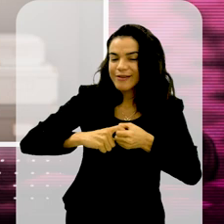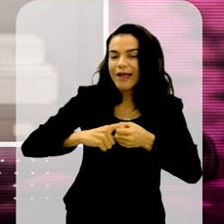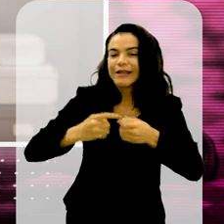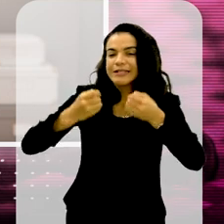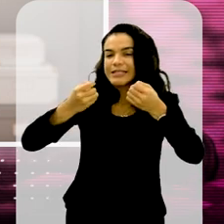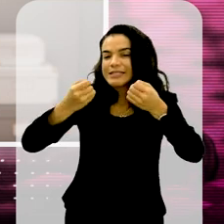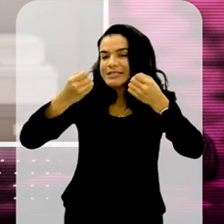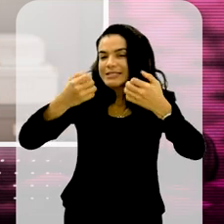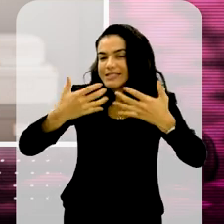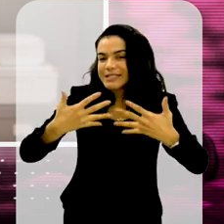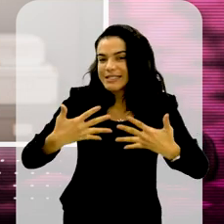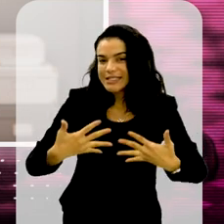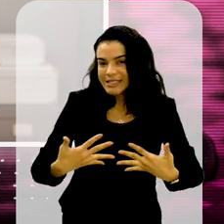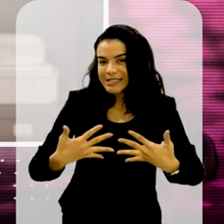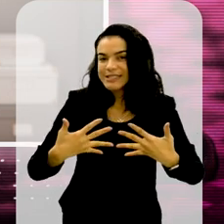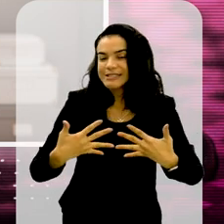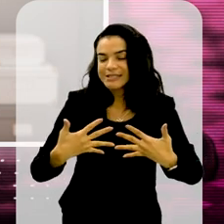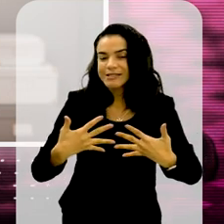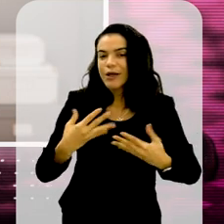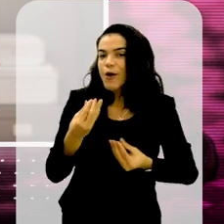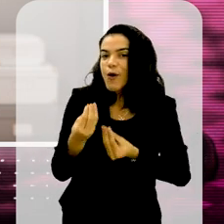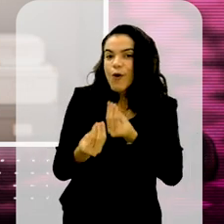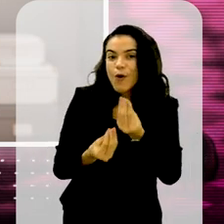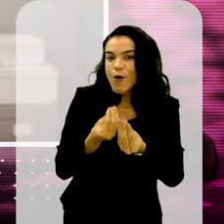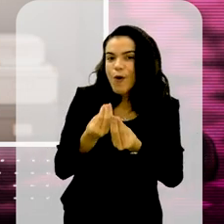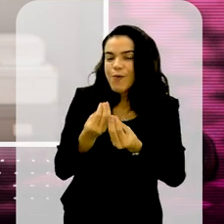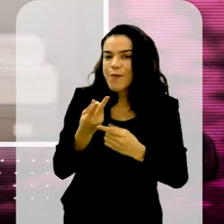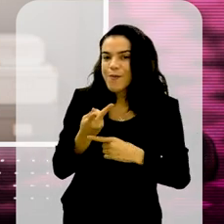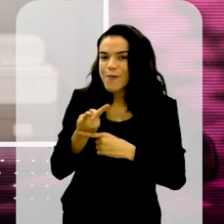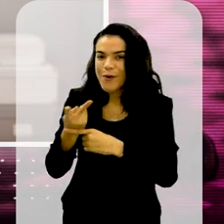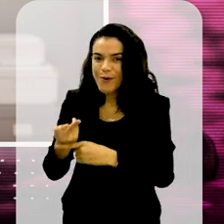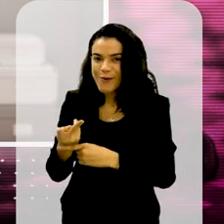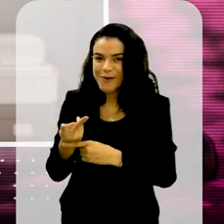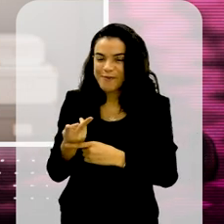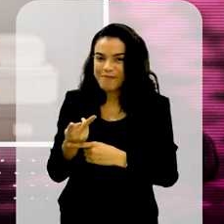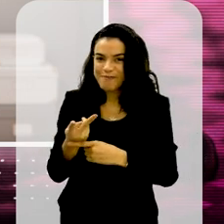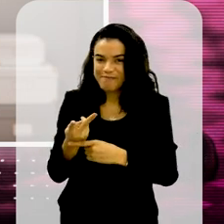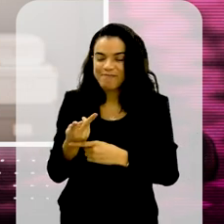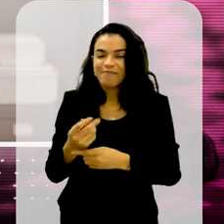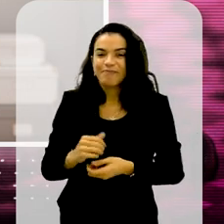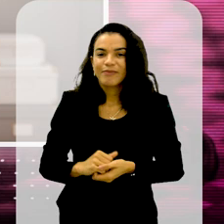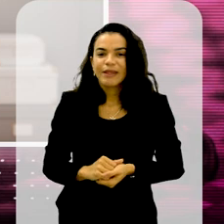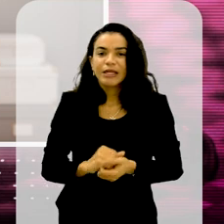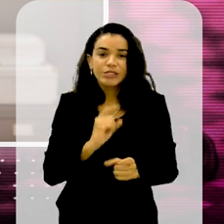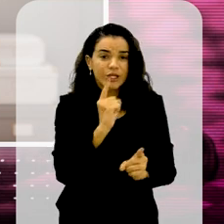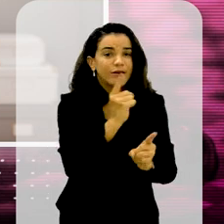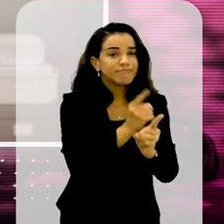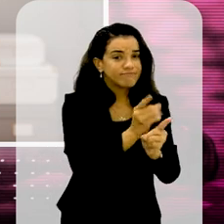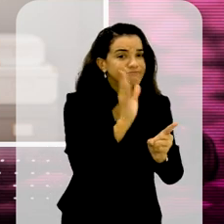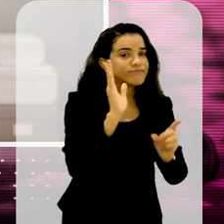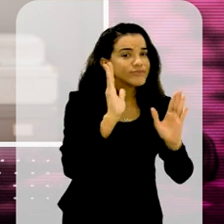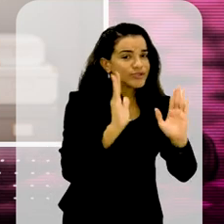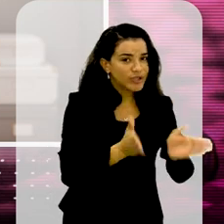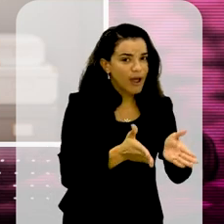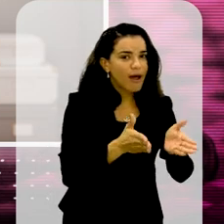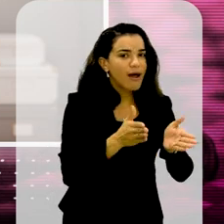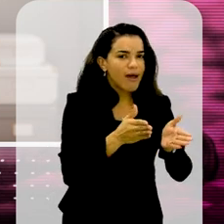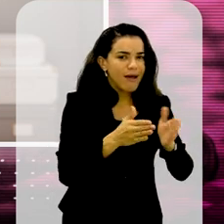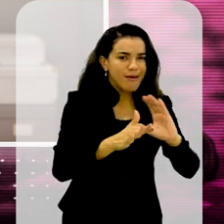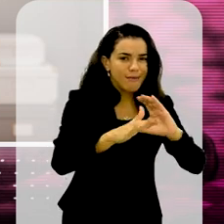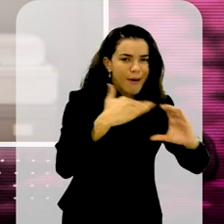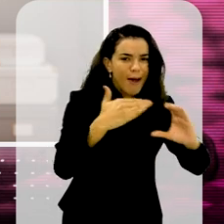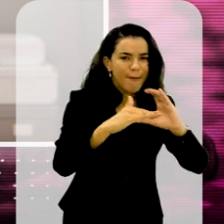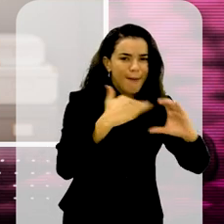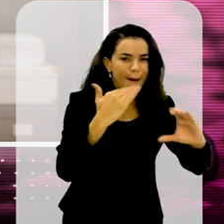gente desmistificasse agora onde a gente procura, de forma prática, né? Identifiquei que eu estou recebendo